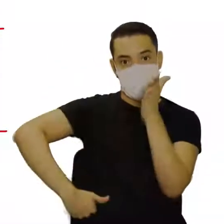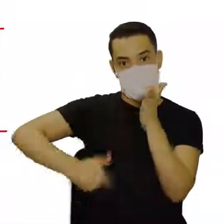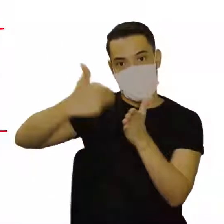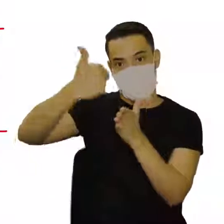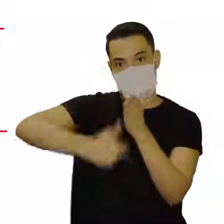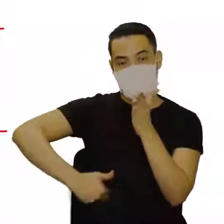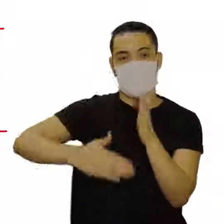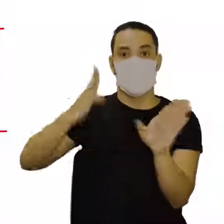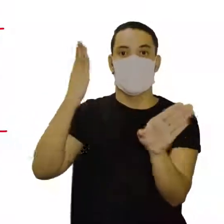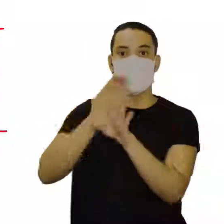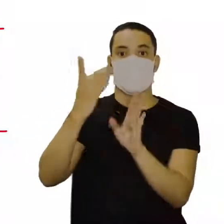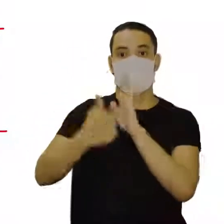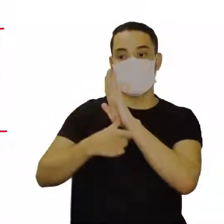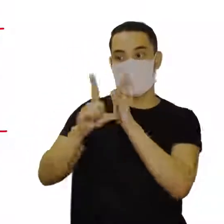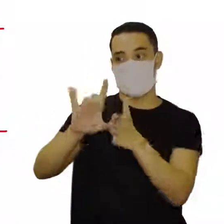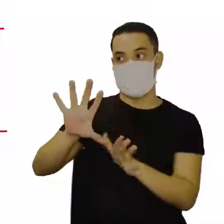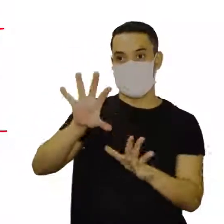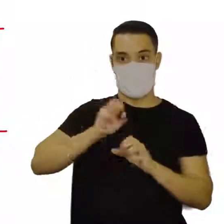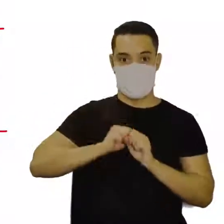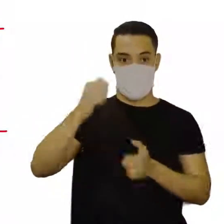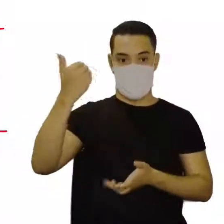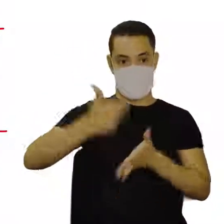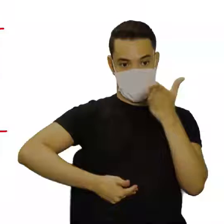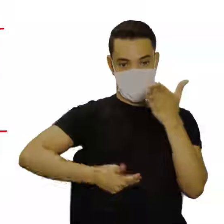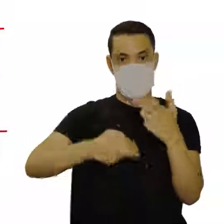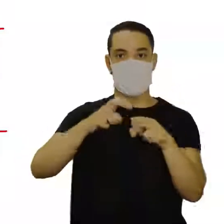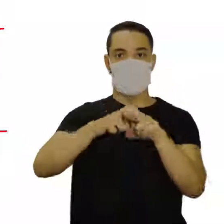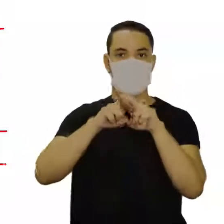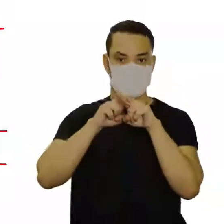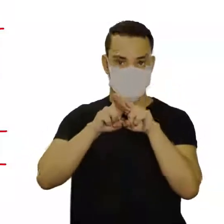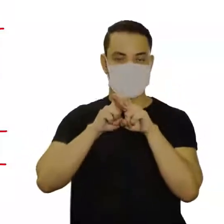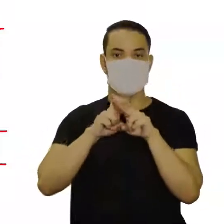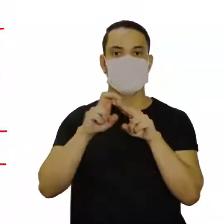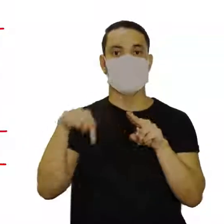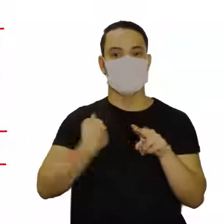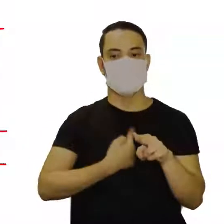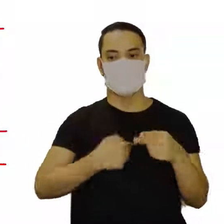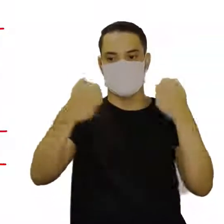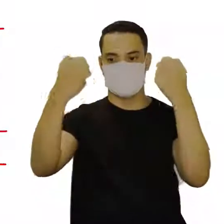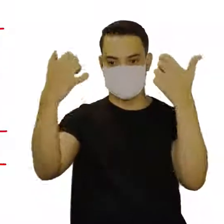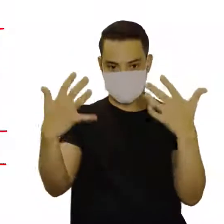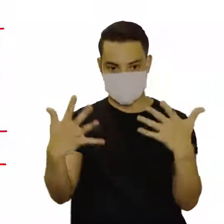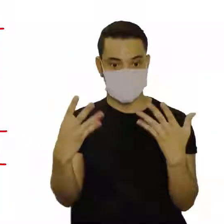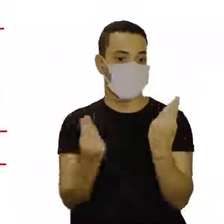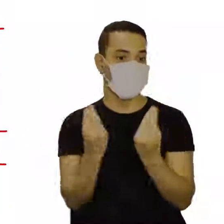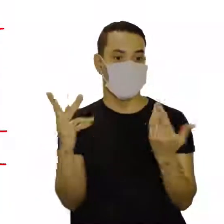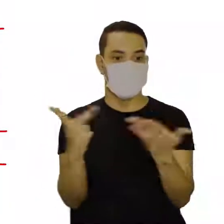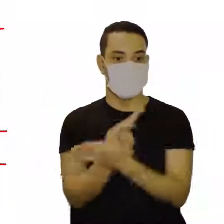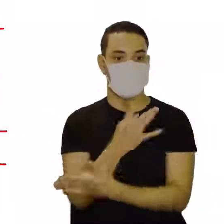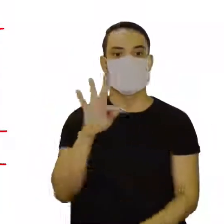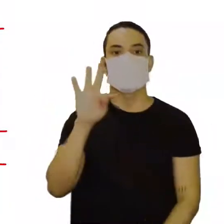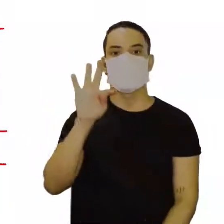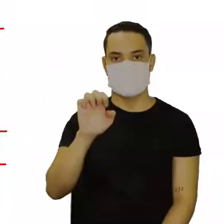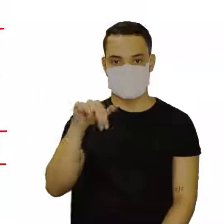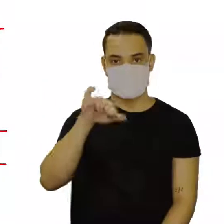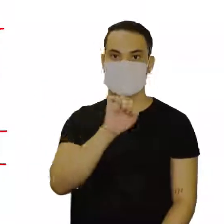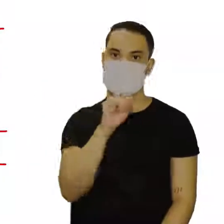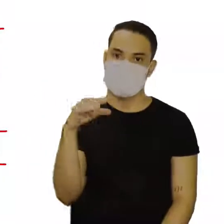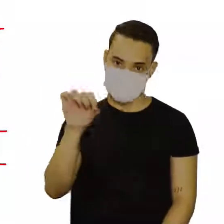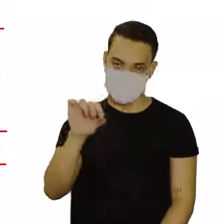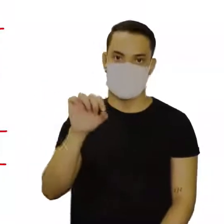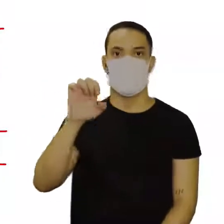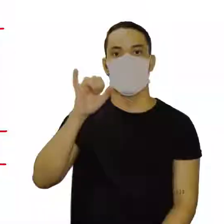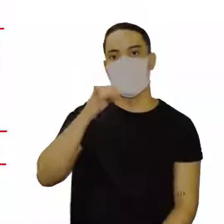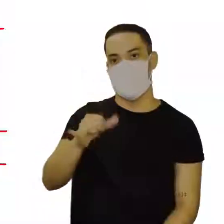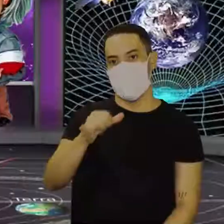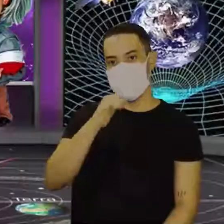recebeu. No caso, partindo desse princípio, definimos a tensão elétrica.